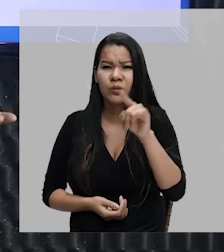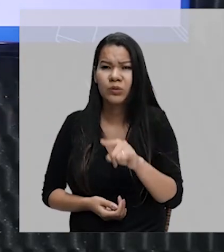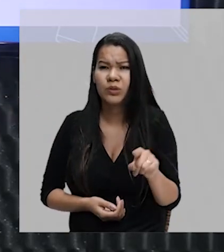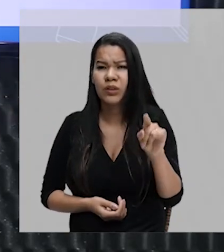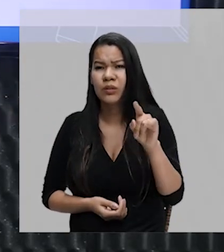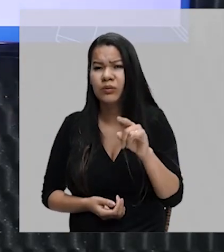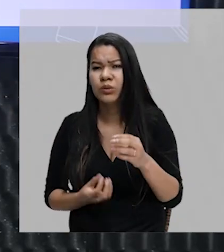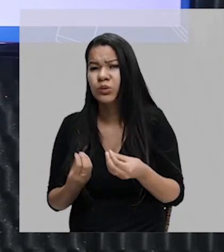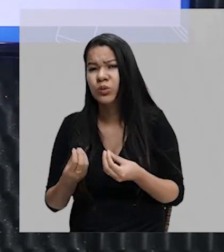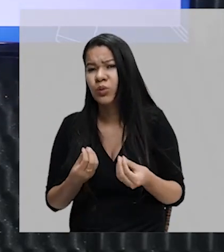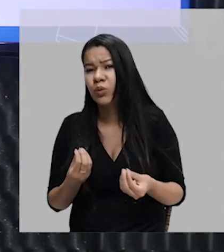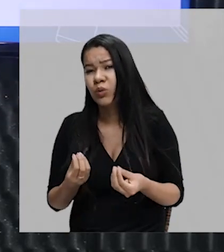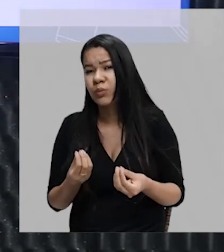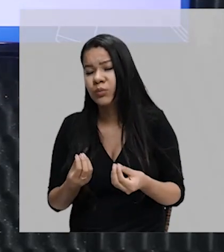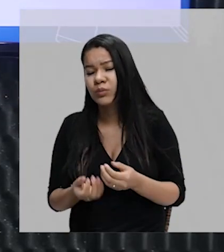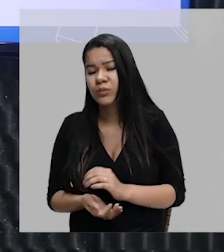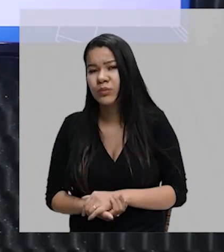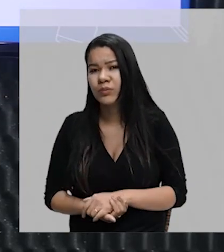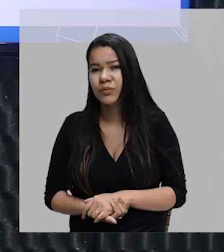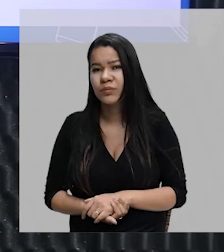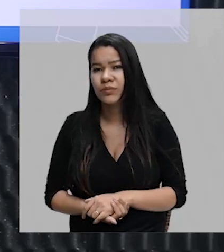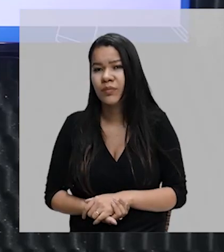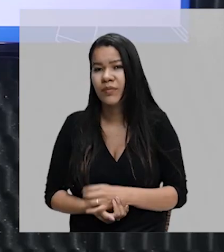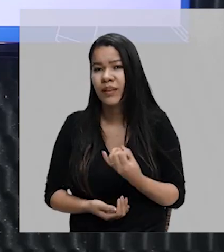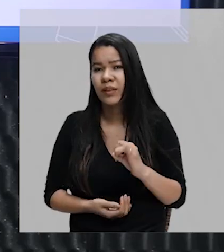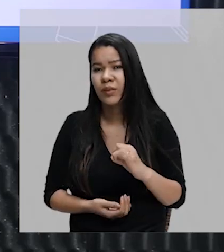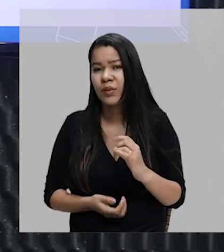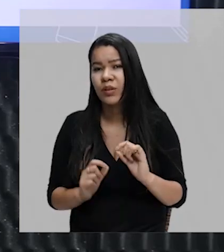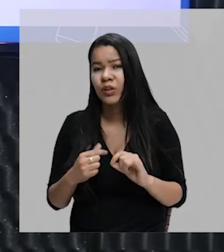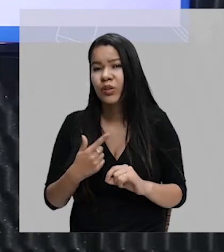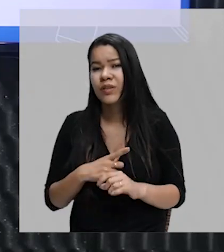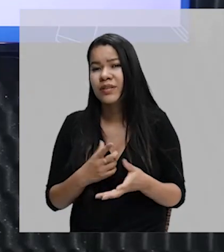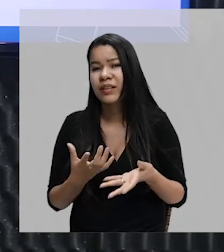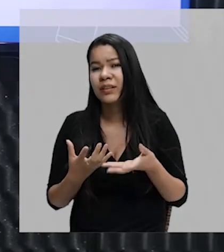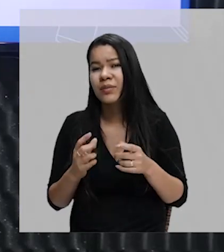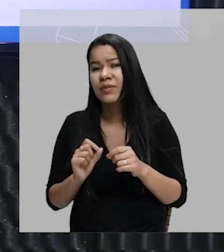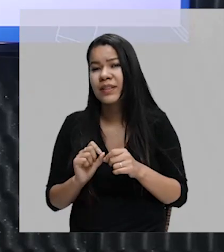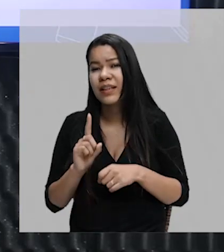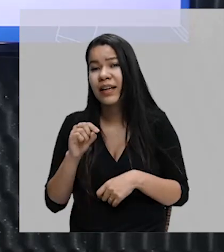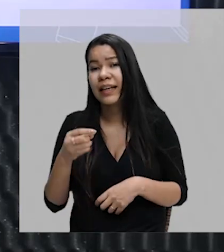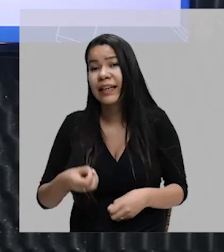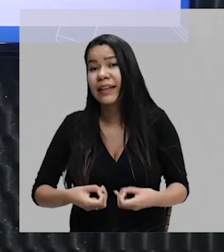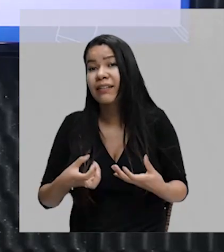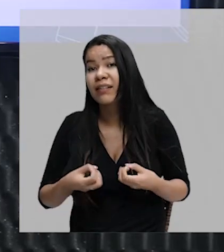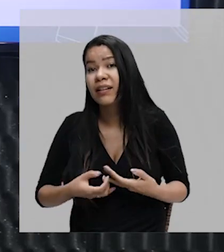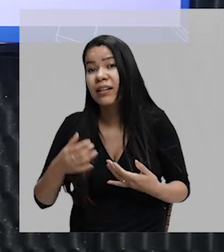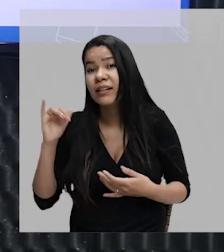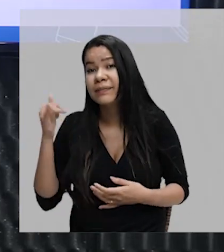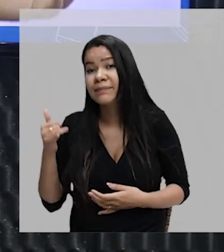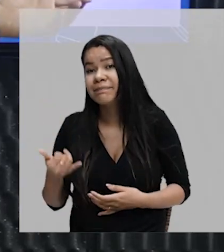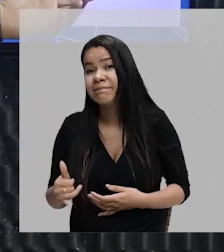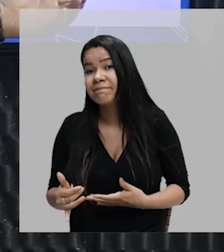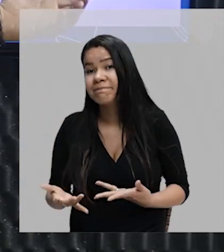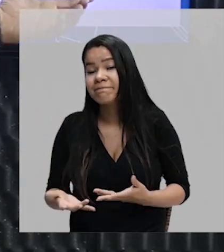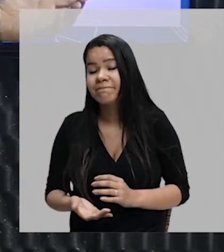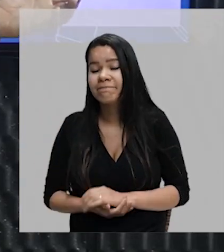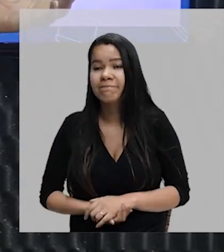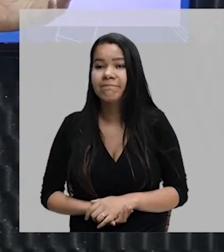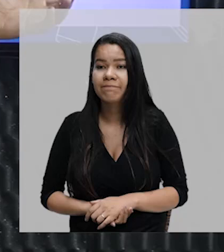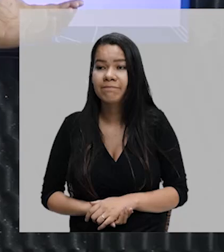na bobina, mas de que forma? Se o que nós estamos querendo fazer é gerar corrente elétrica, é gerar energia